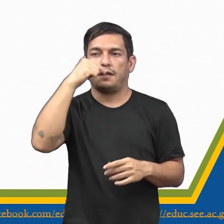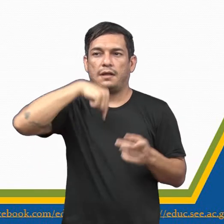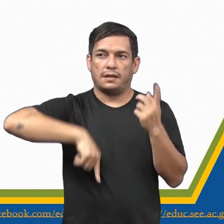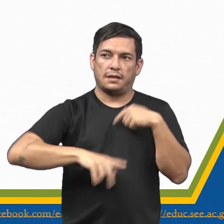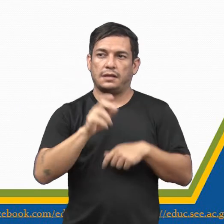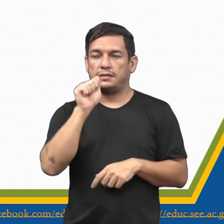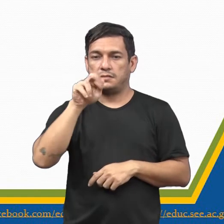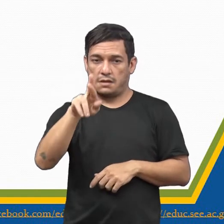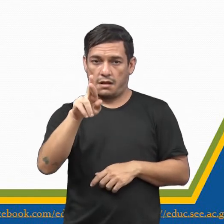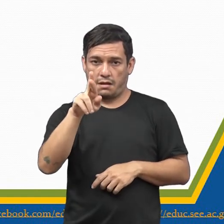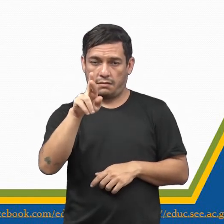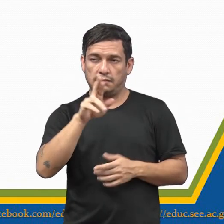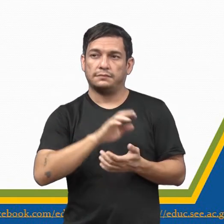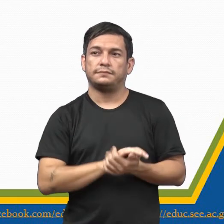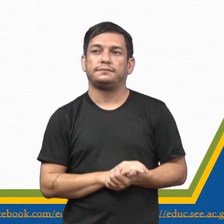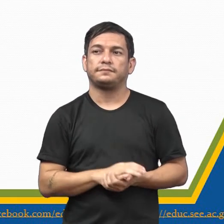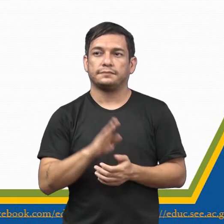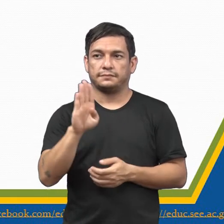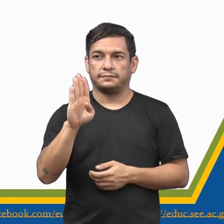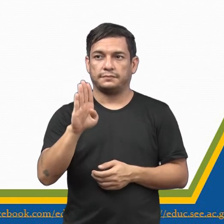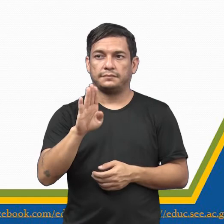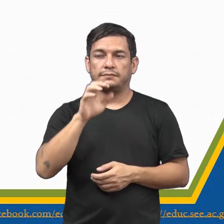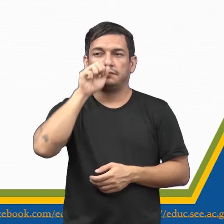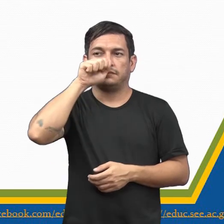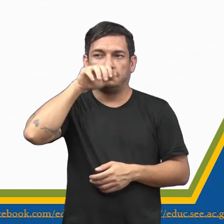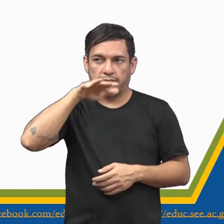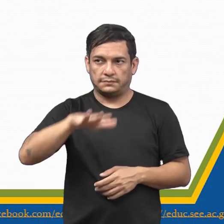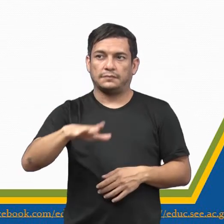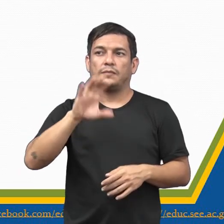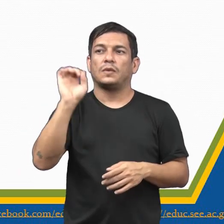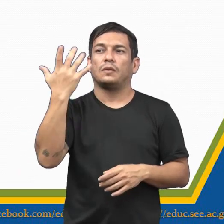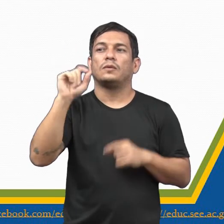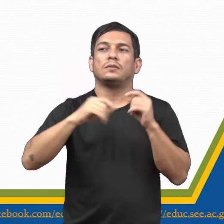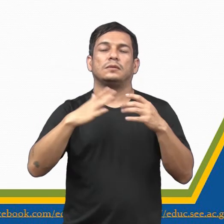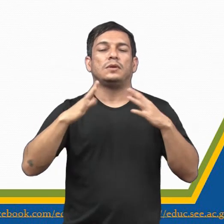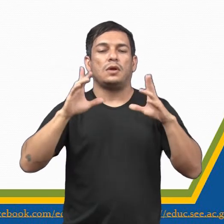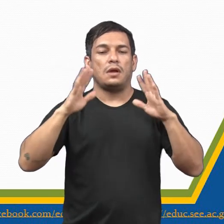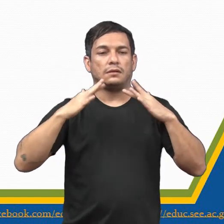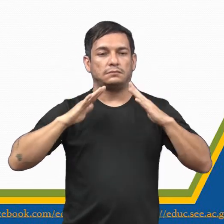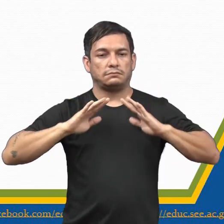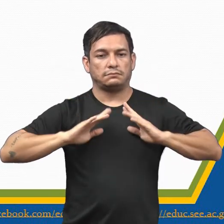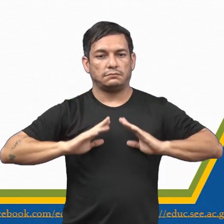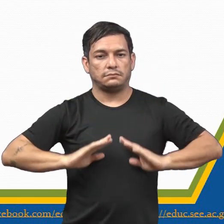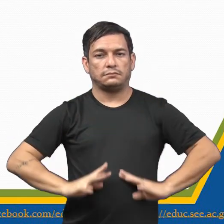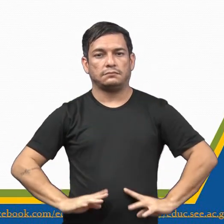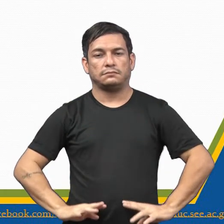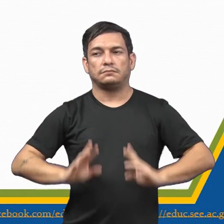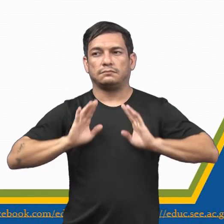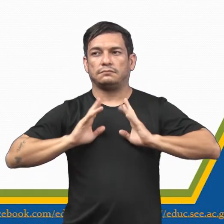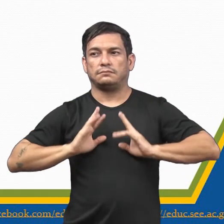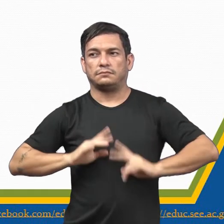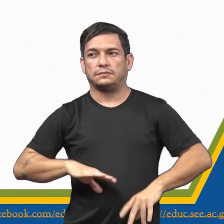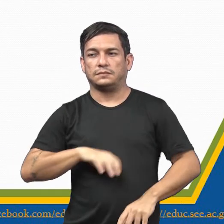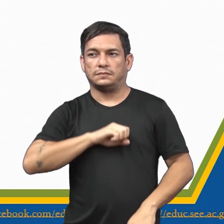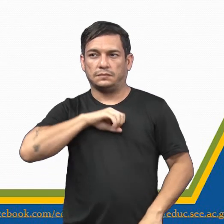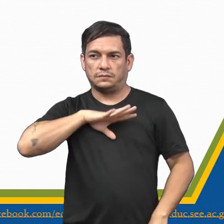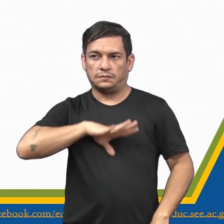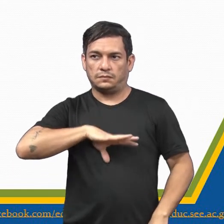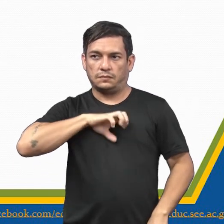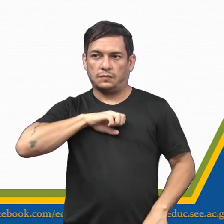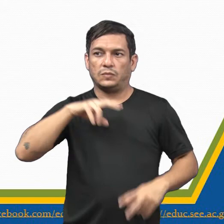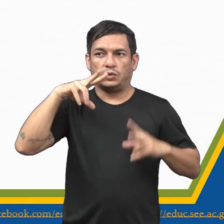vias respiratórias. B. Na inspiração ocorre o relaxamento do diafragma e dos músculos